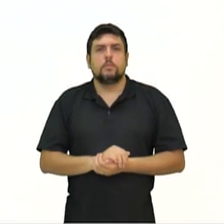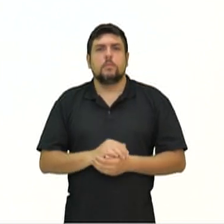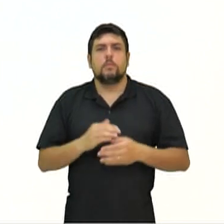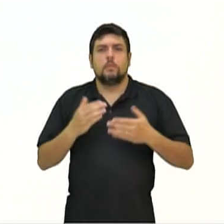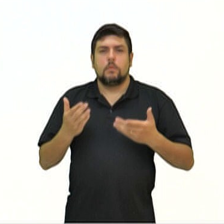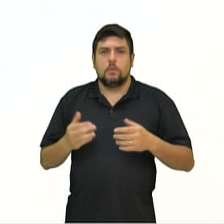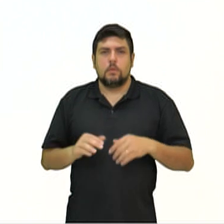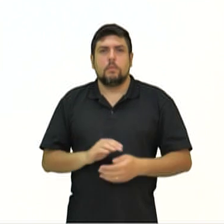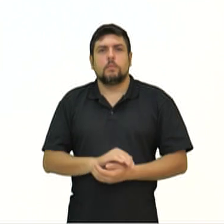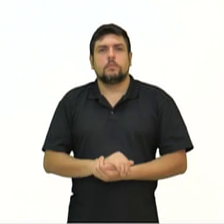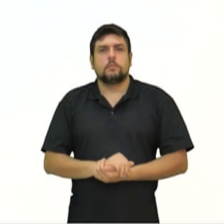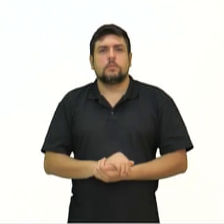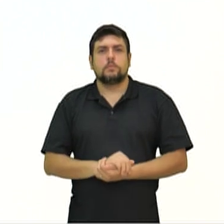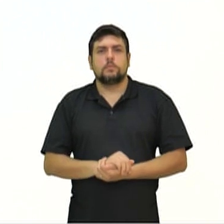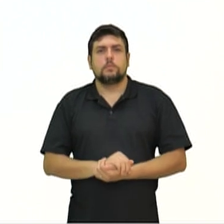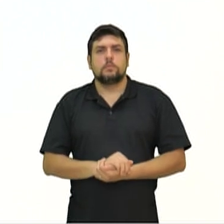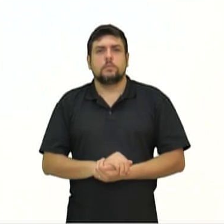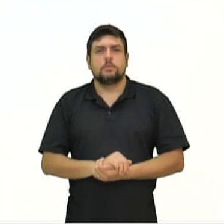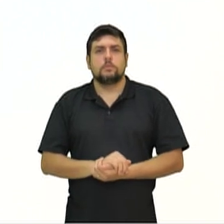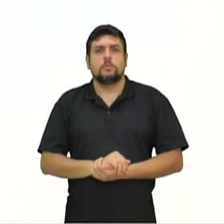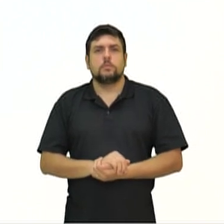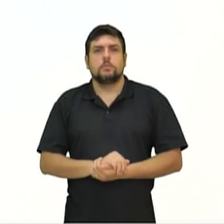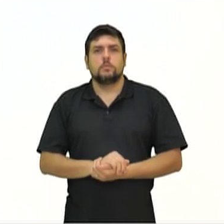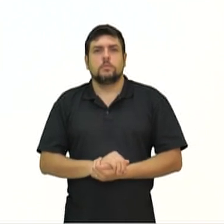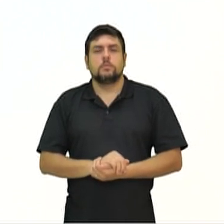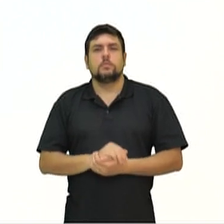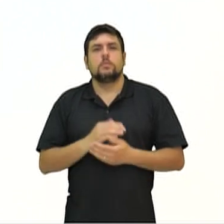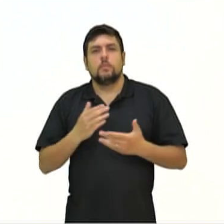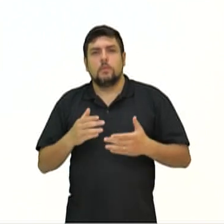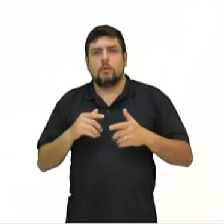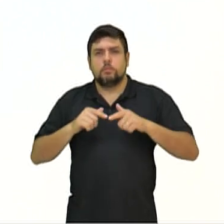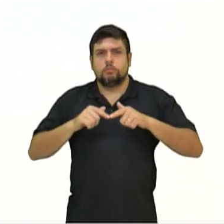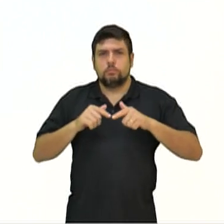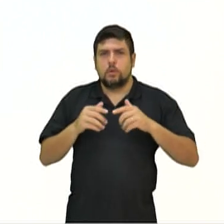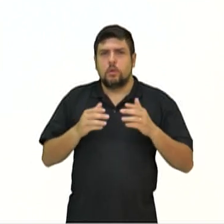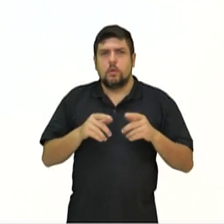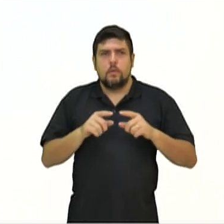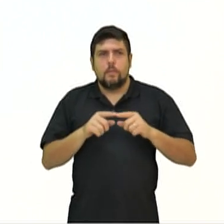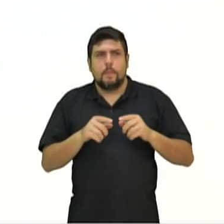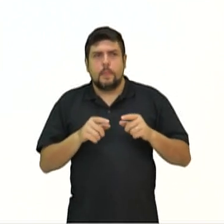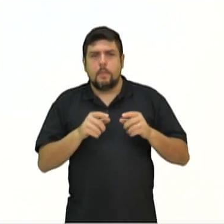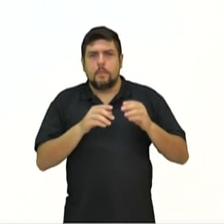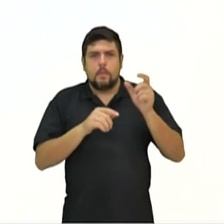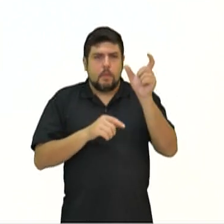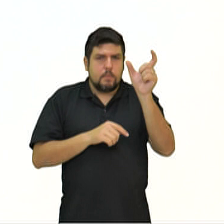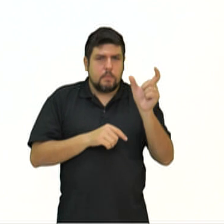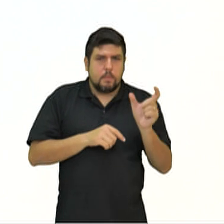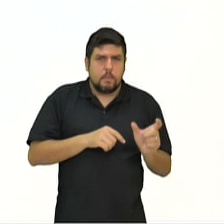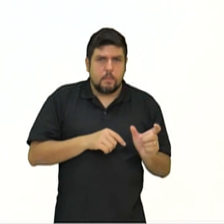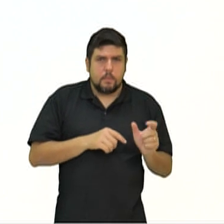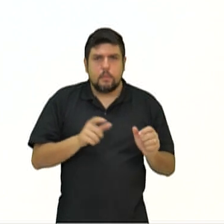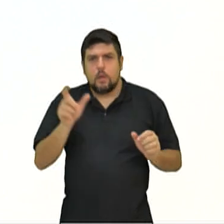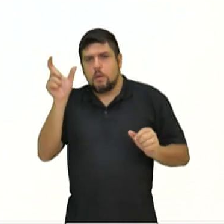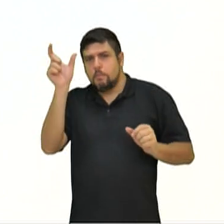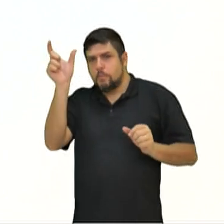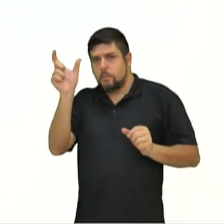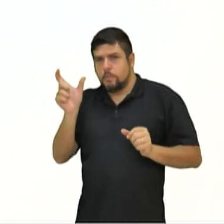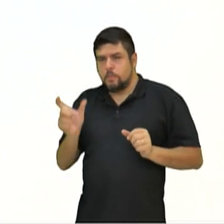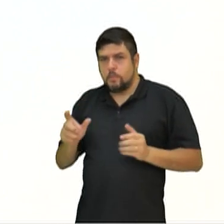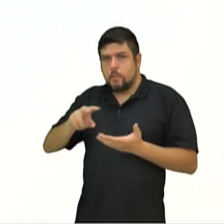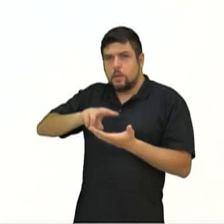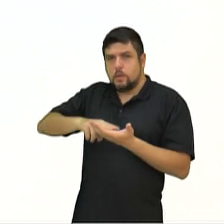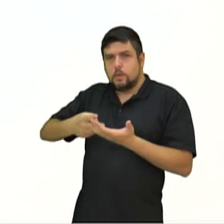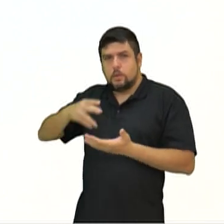sit-ups, count, hurt, excuse and work hard. Do outro lado eu coloquei a tradução em português. Machucar, trabalhar